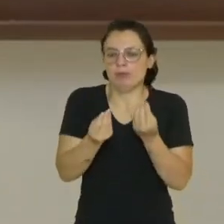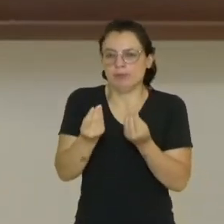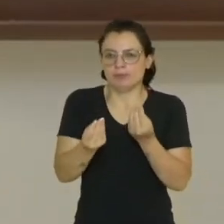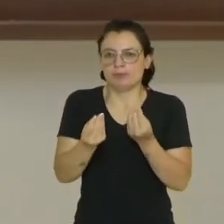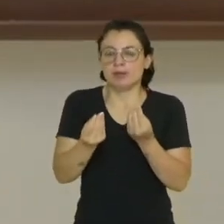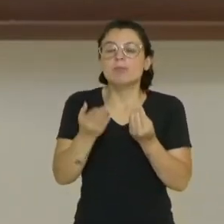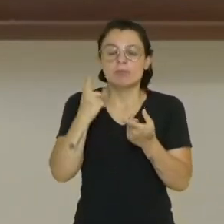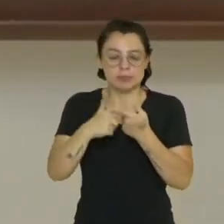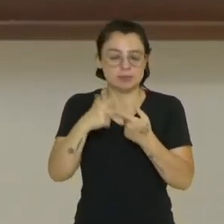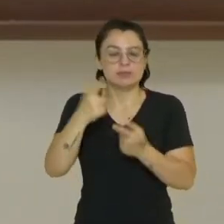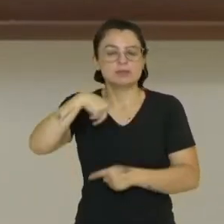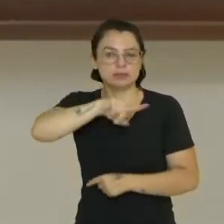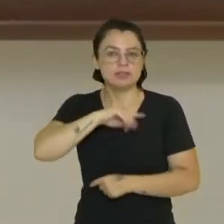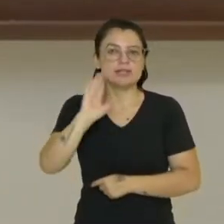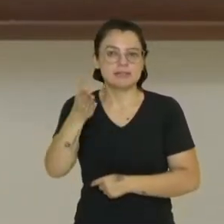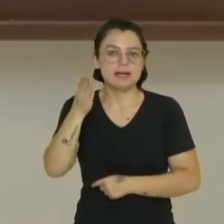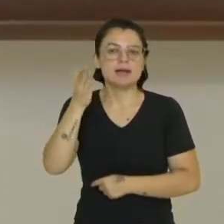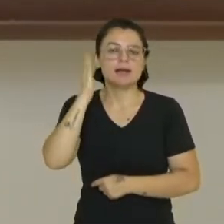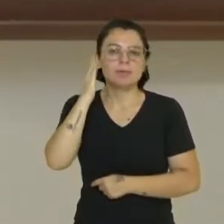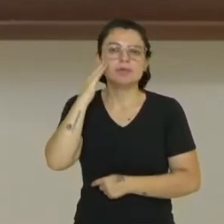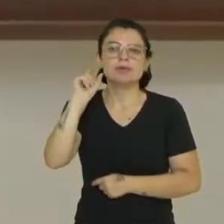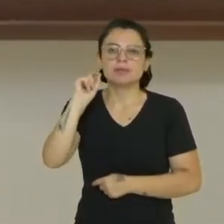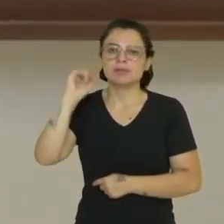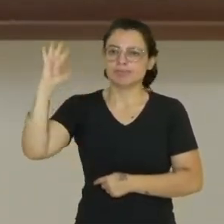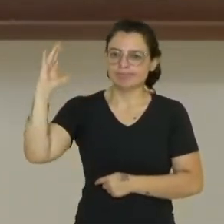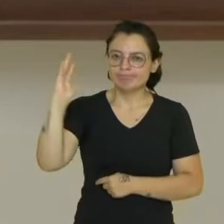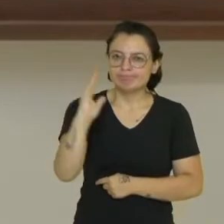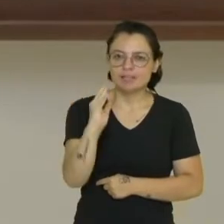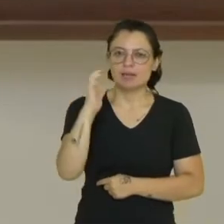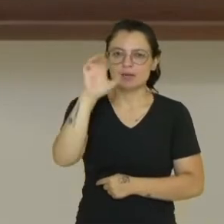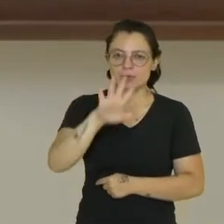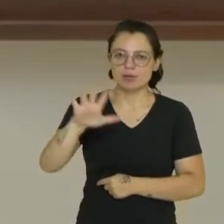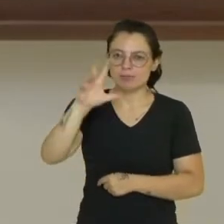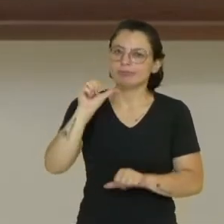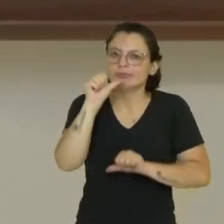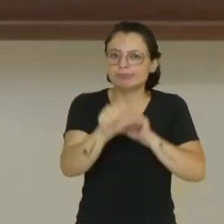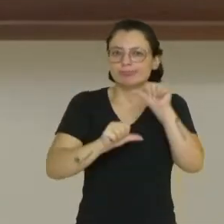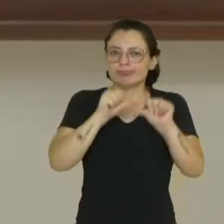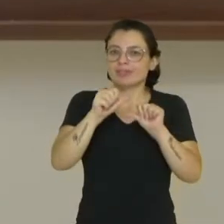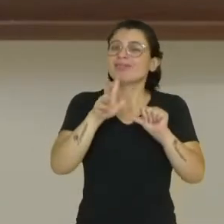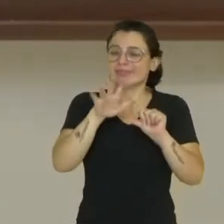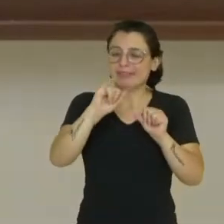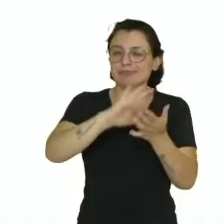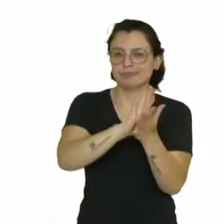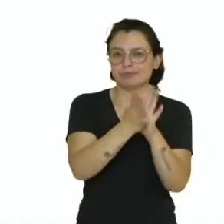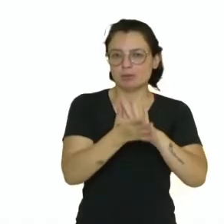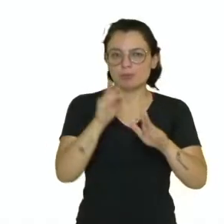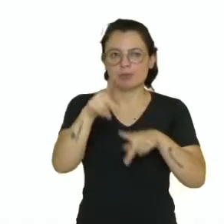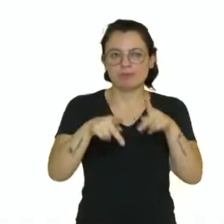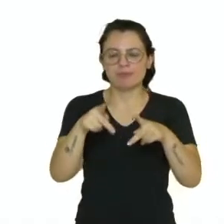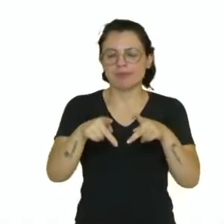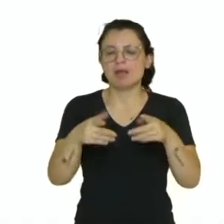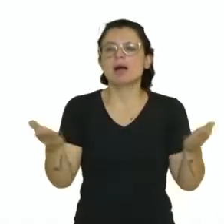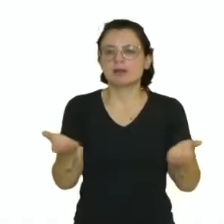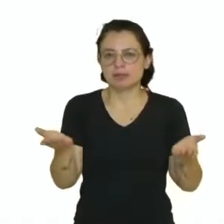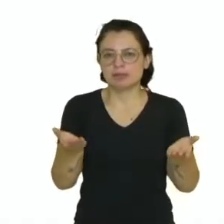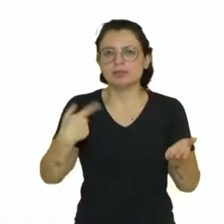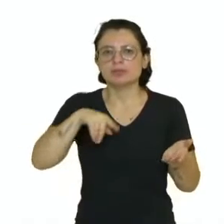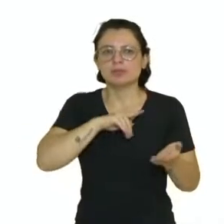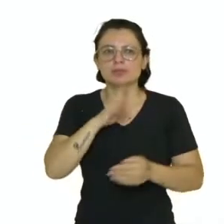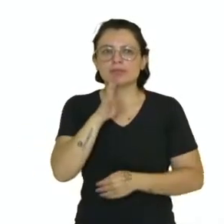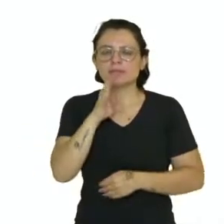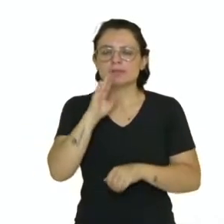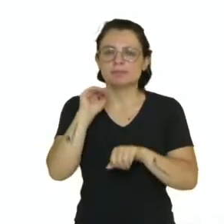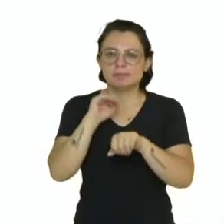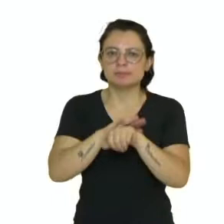uma mudança significativa até a destruição desses povos, né? Então vamos conhecer melhor? Então veja, retomando os